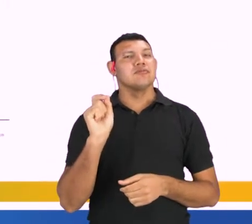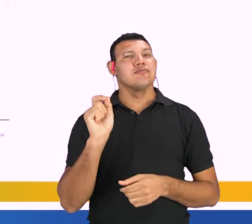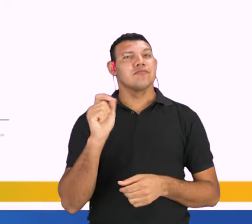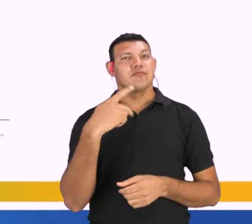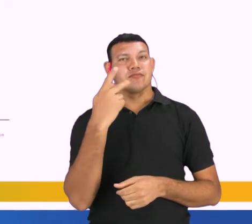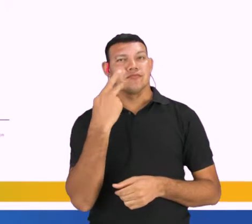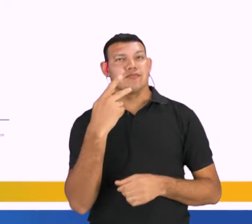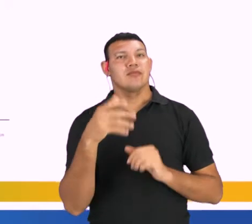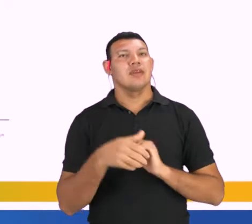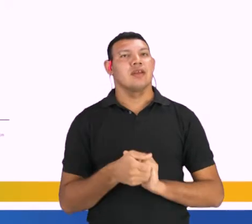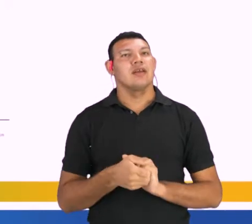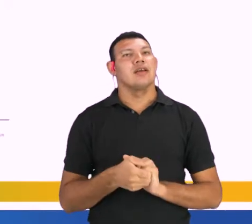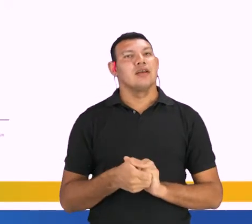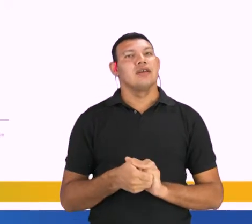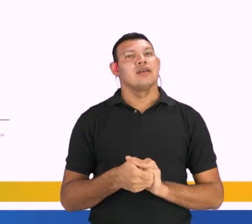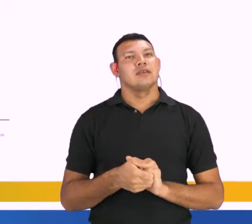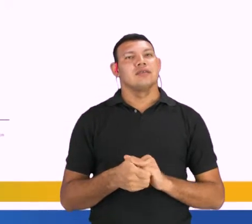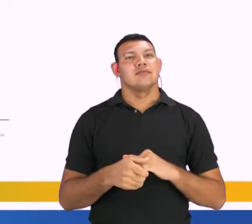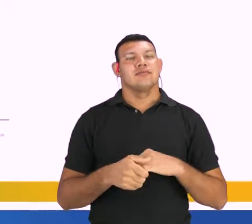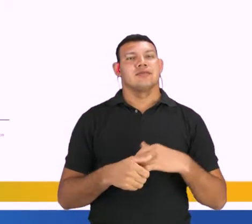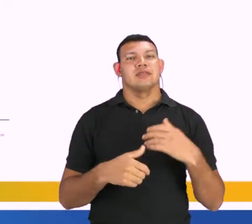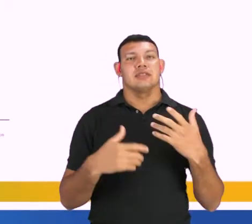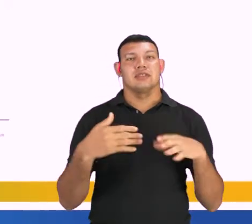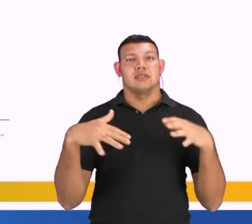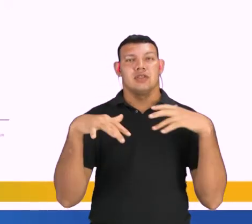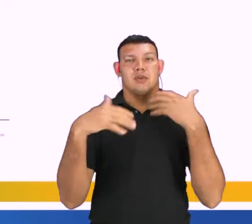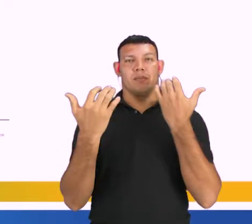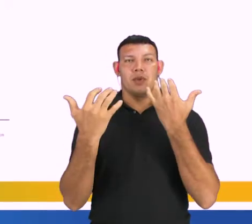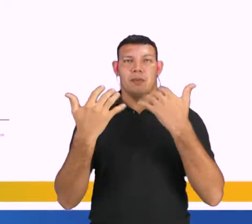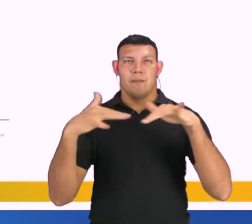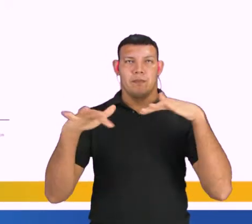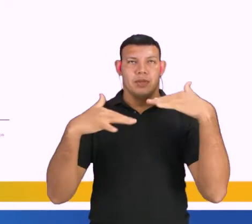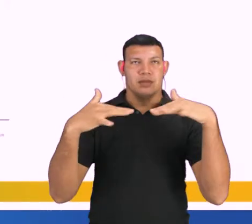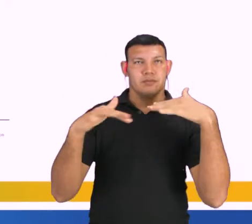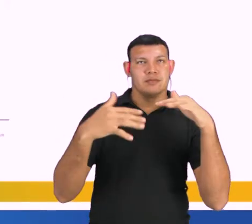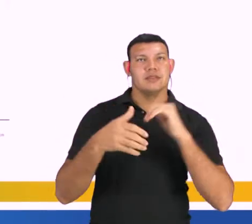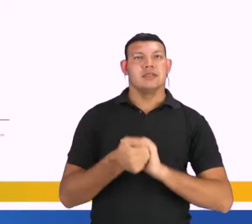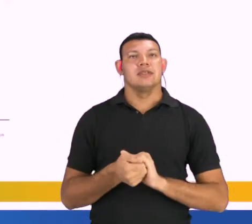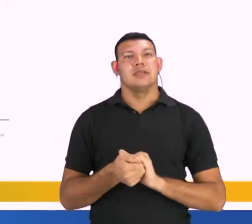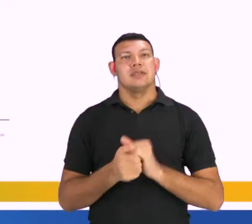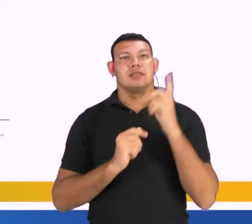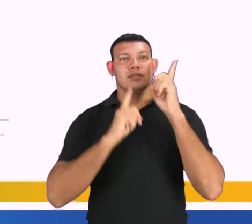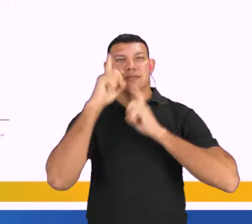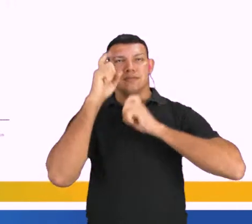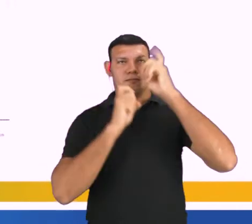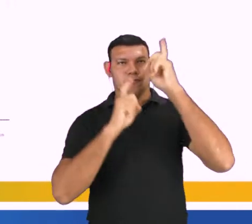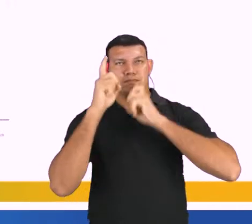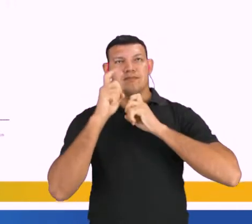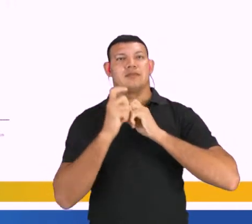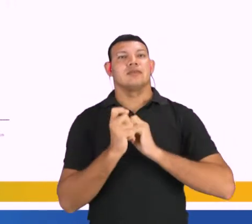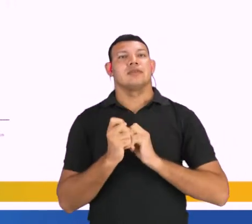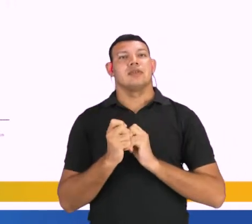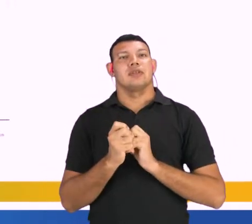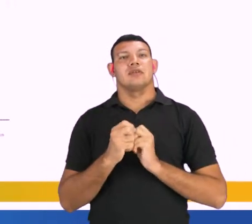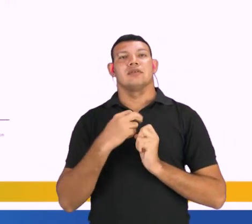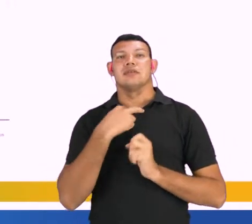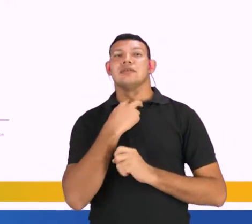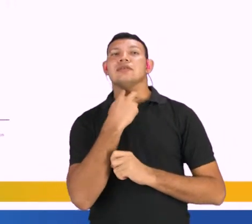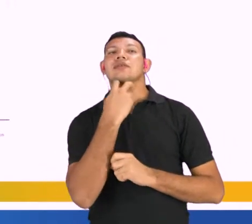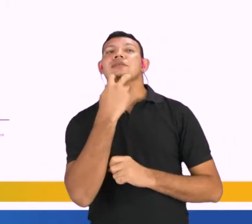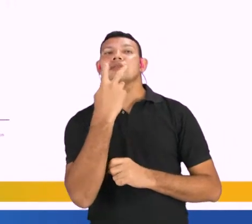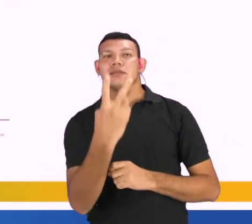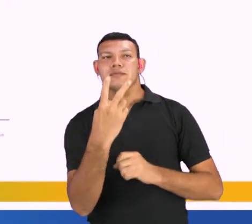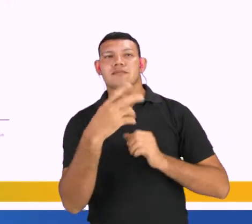recursos diferentes daqueles utilizados na linguagem escrita. Tá? A linguagem oral ela tem